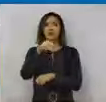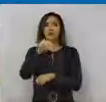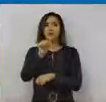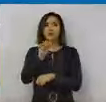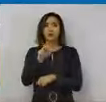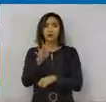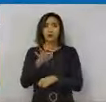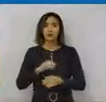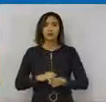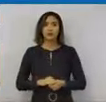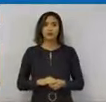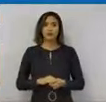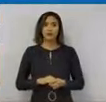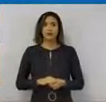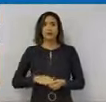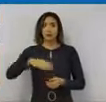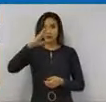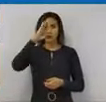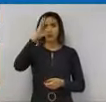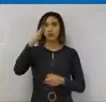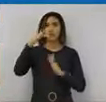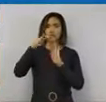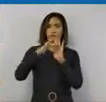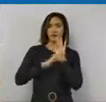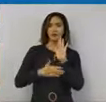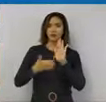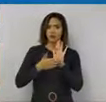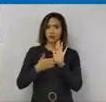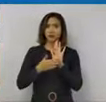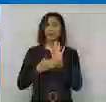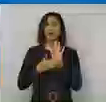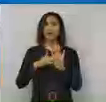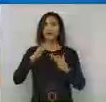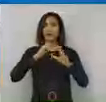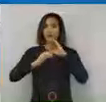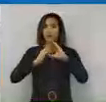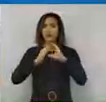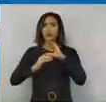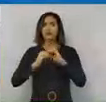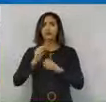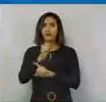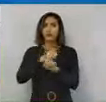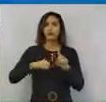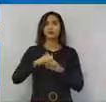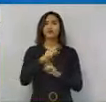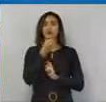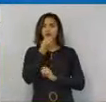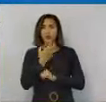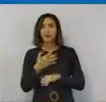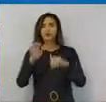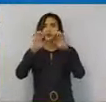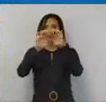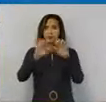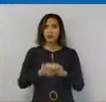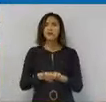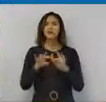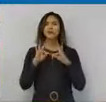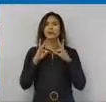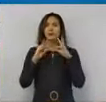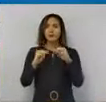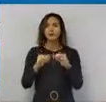principais programas propostos são um programa de comunicação social bem estruturado com toda